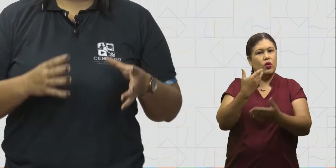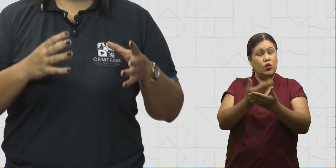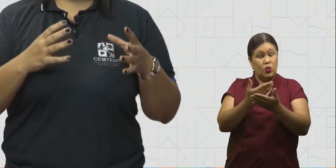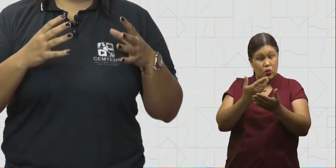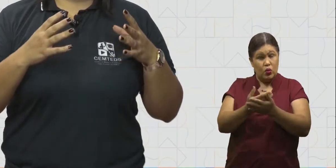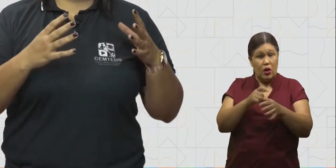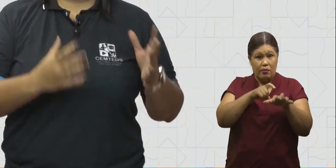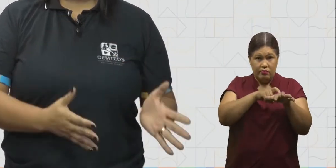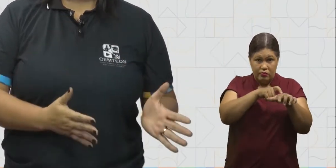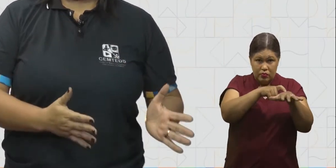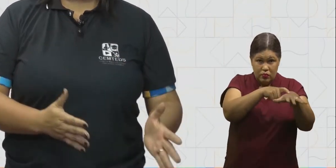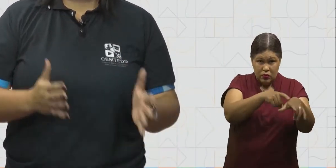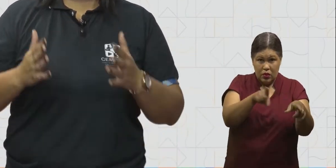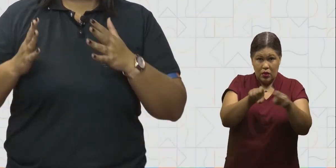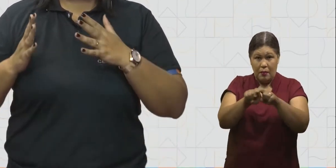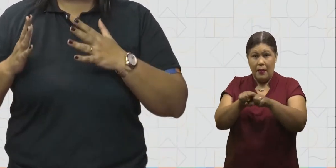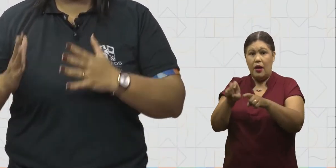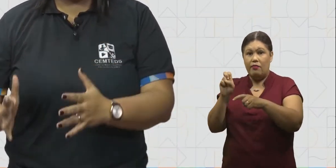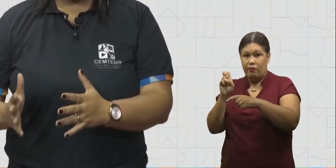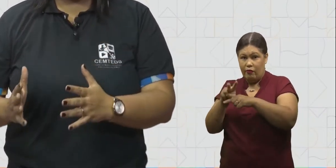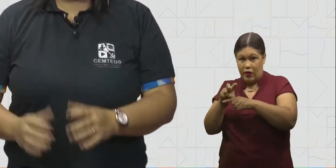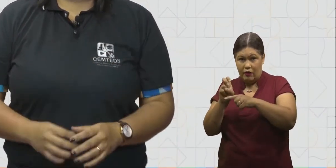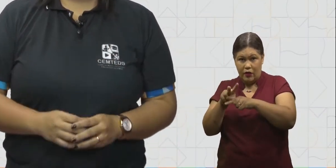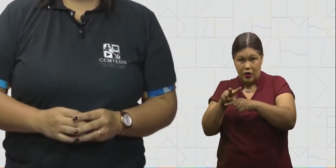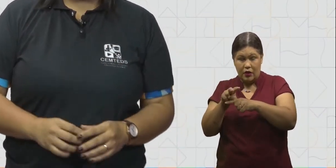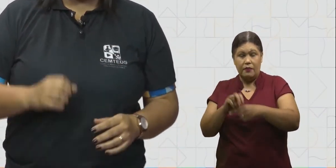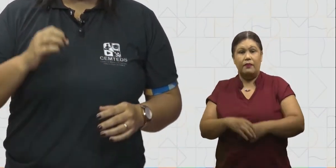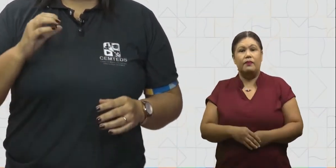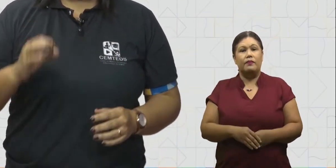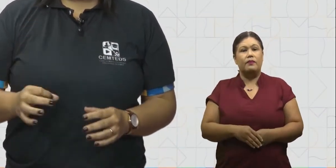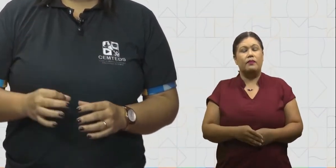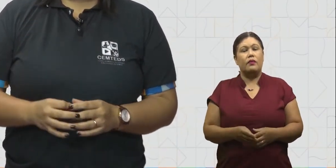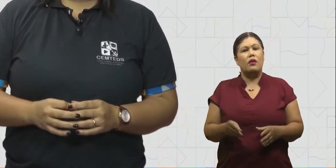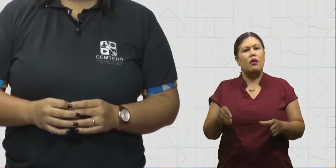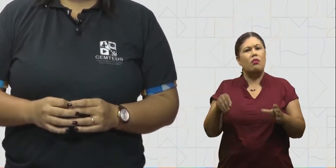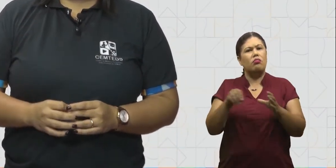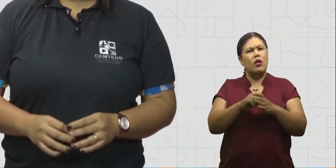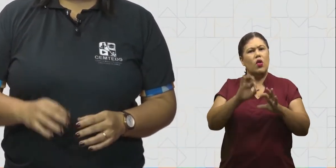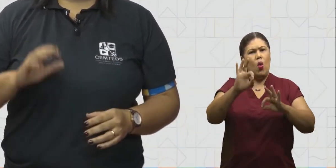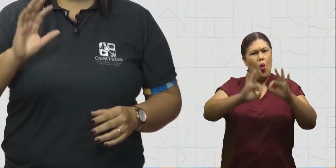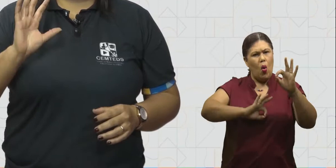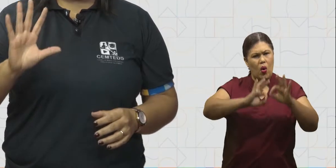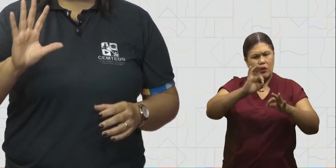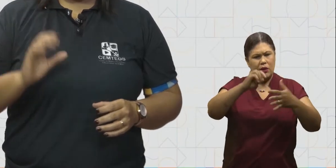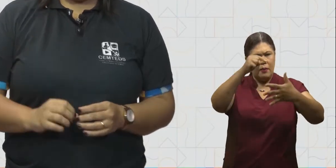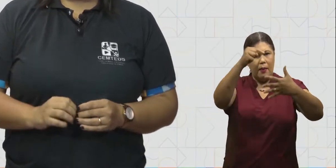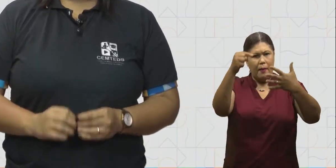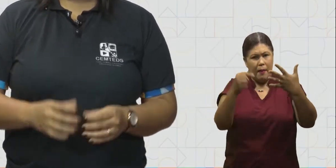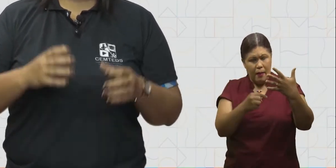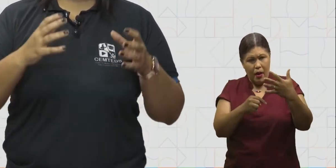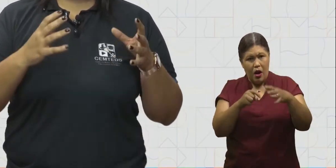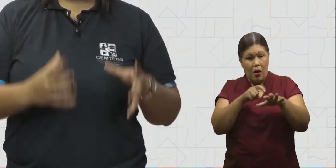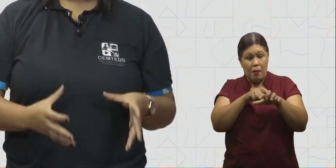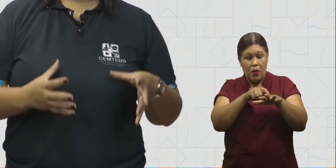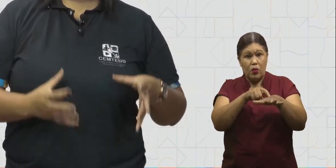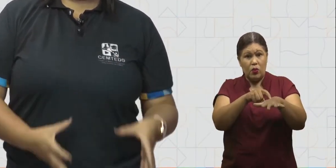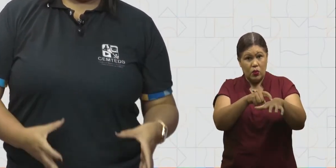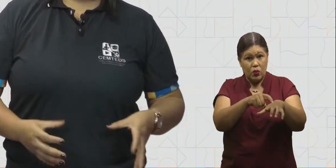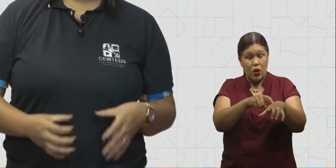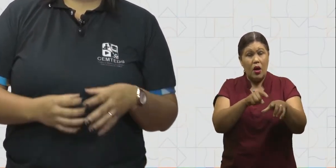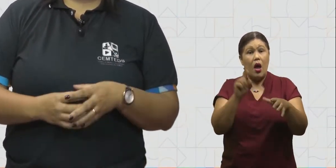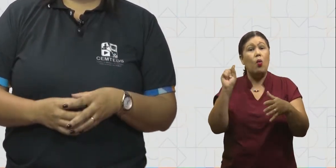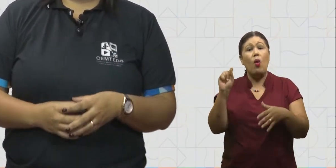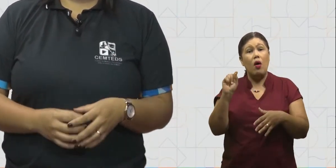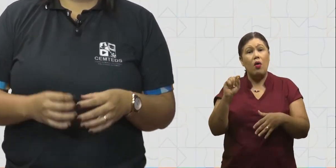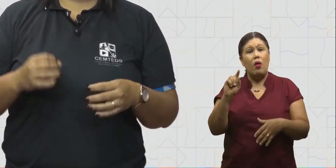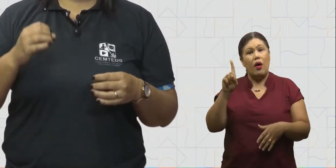mais sobre os protozoários e vírus. Dentro da classificação dos 5 reinos, os